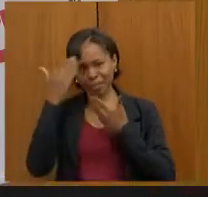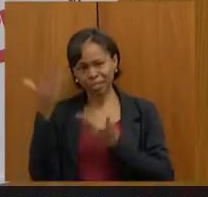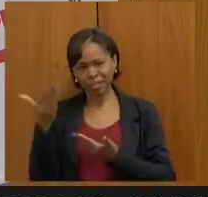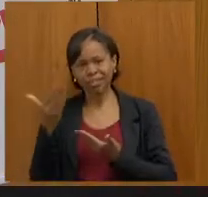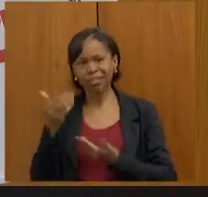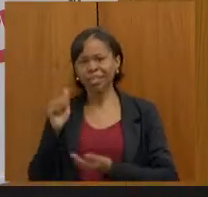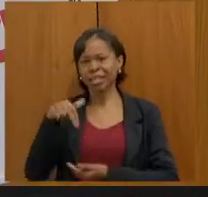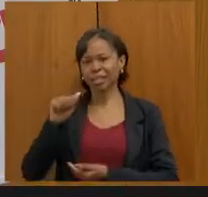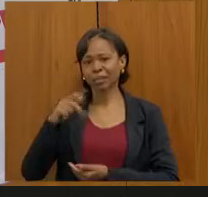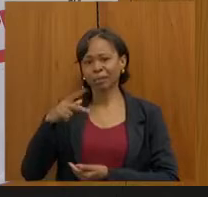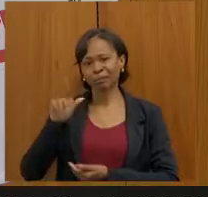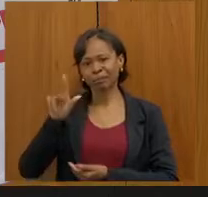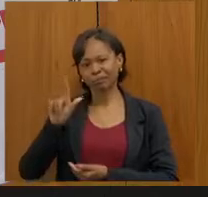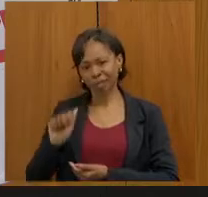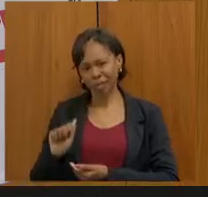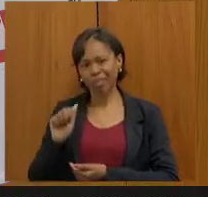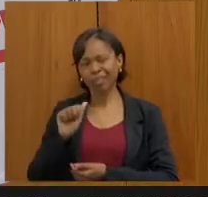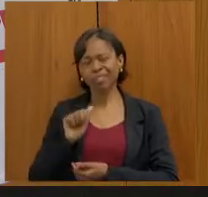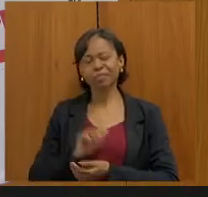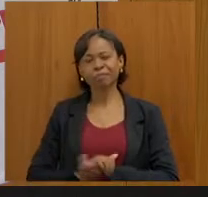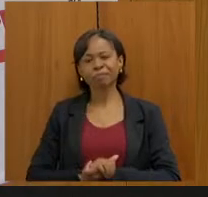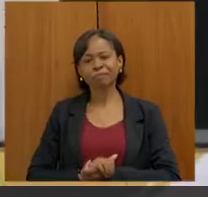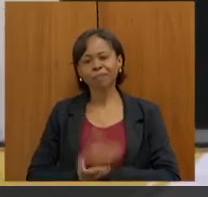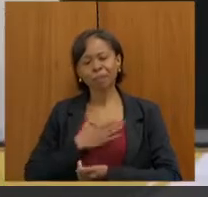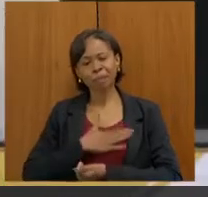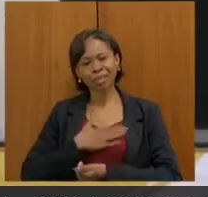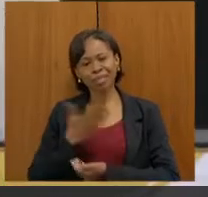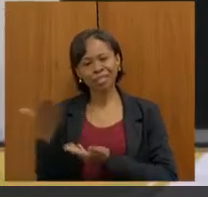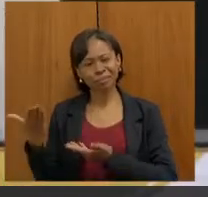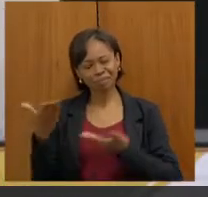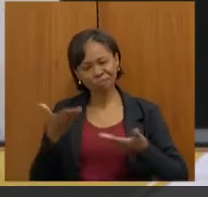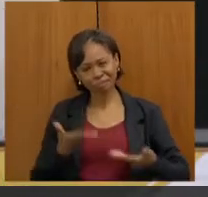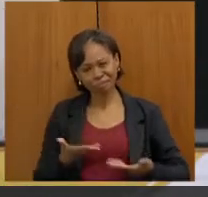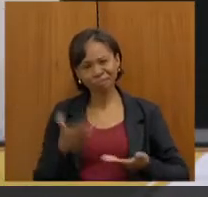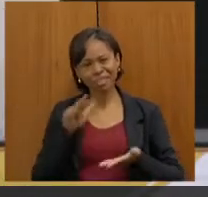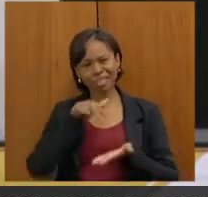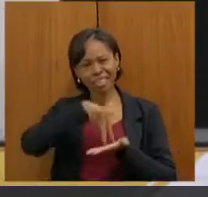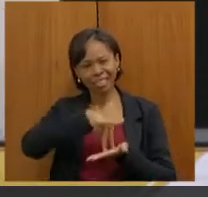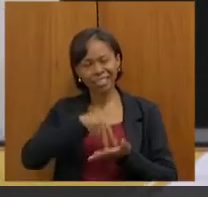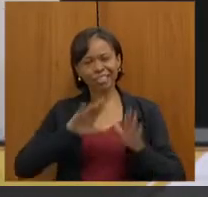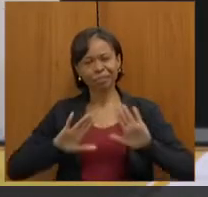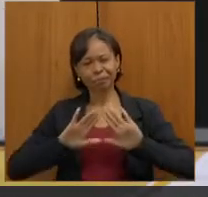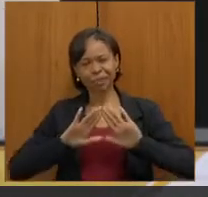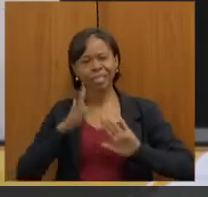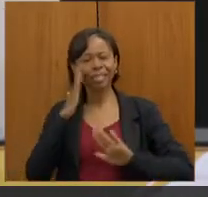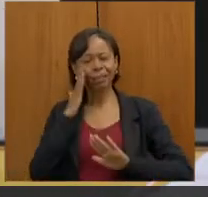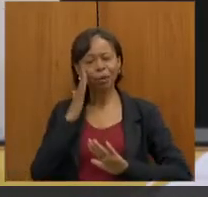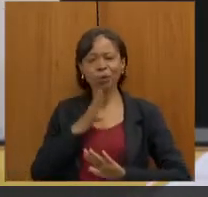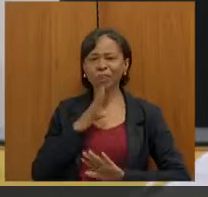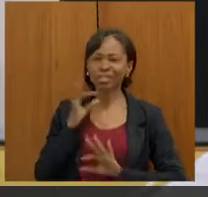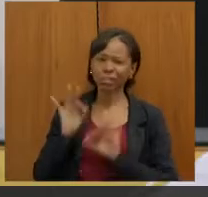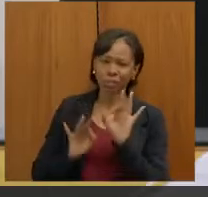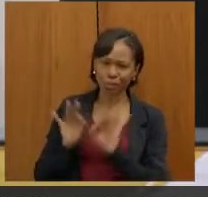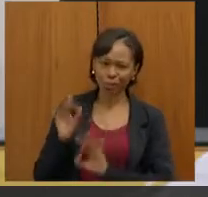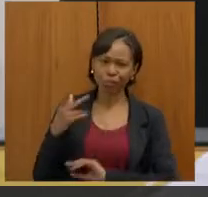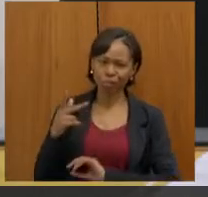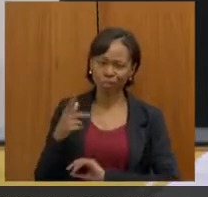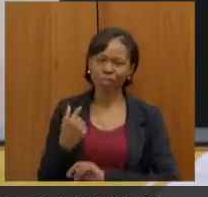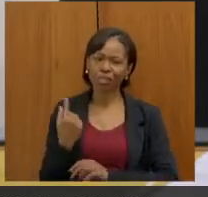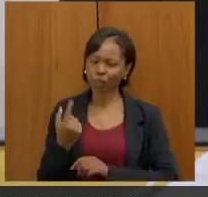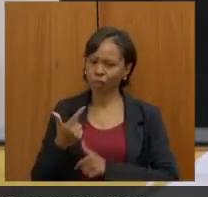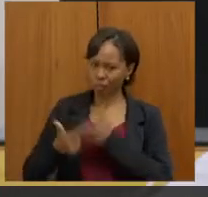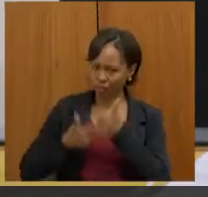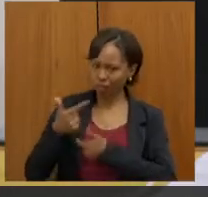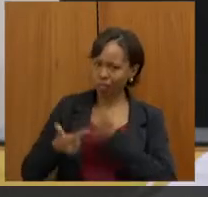Ana Paula prazer alimentos receberam aqui na na assembleia e saber dos projetos certamente vamos nos organizarmos para